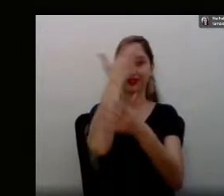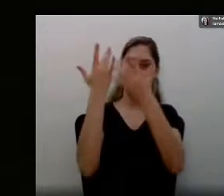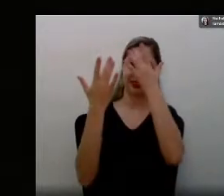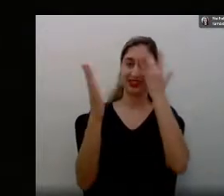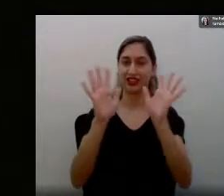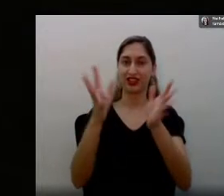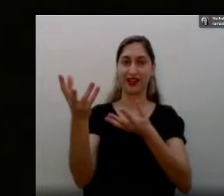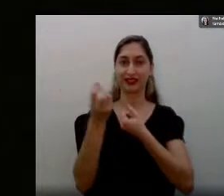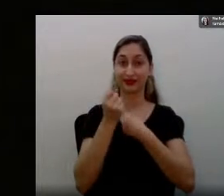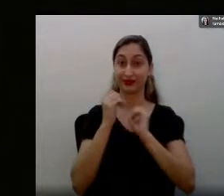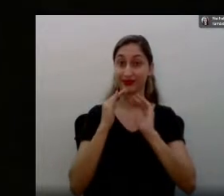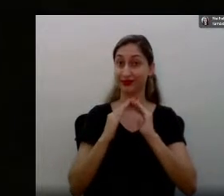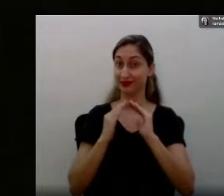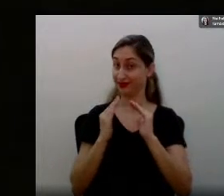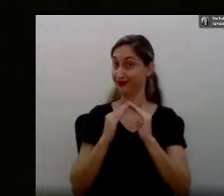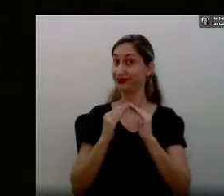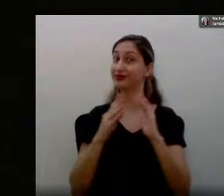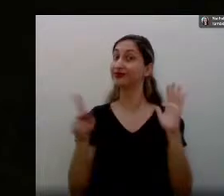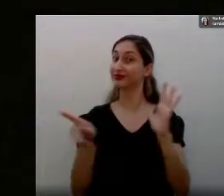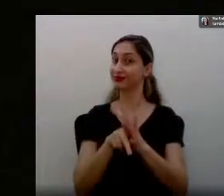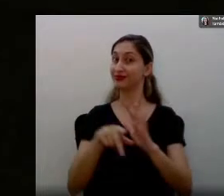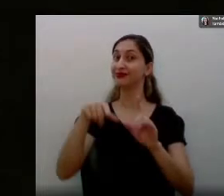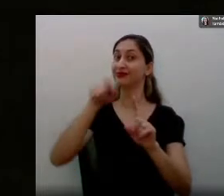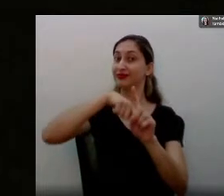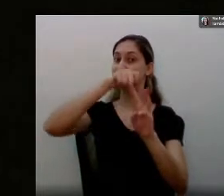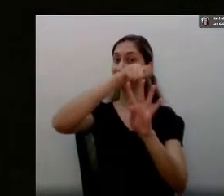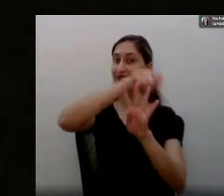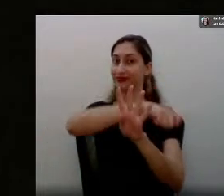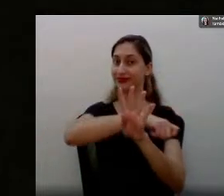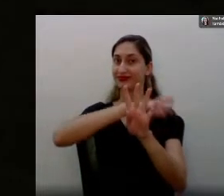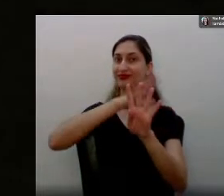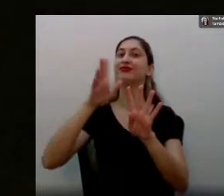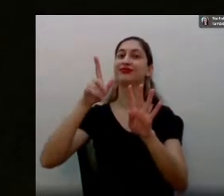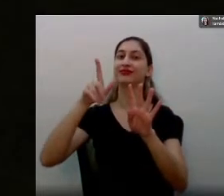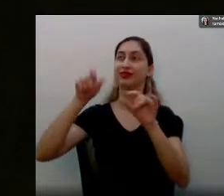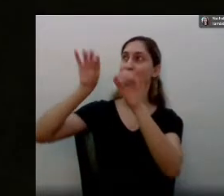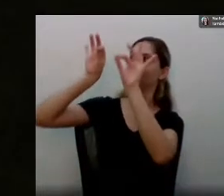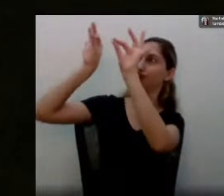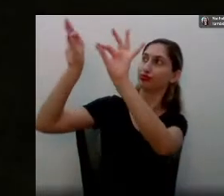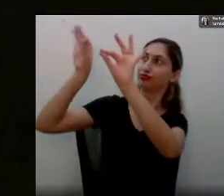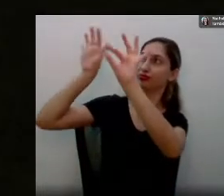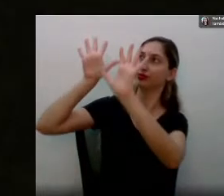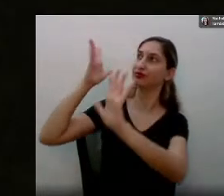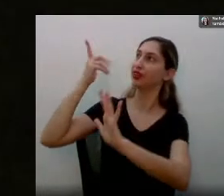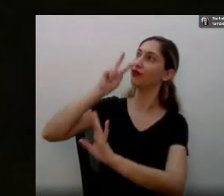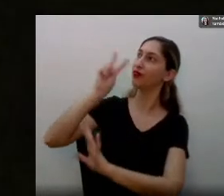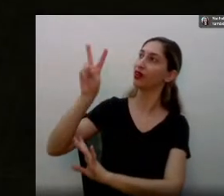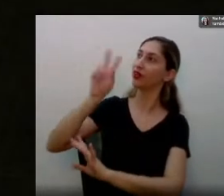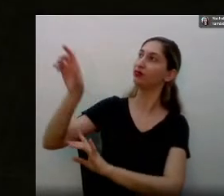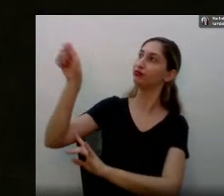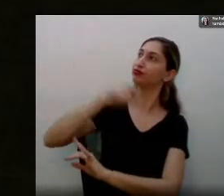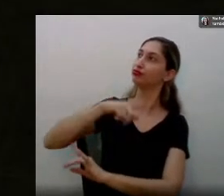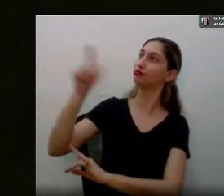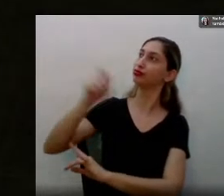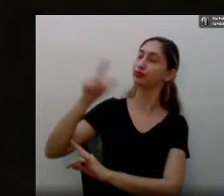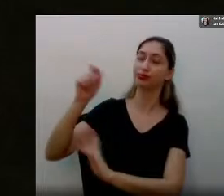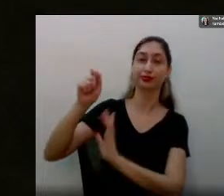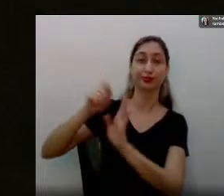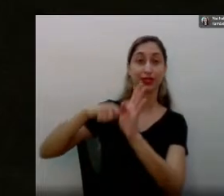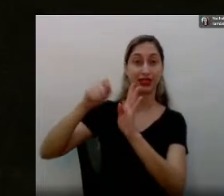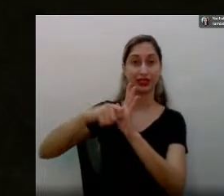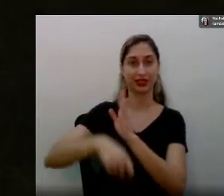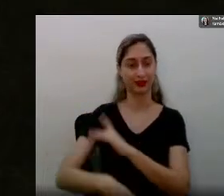e não é que hora a gente vai poder observar outra né coisa interessante né